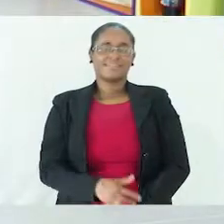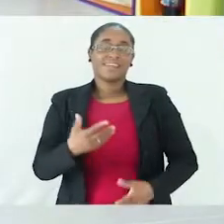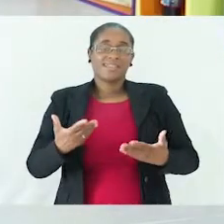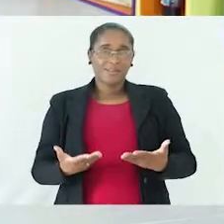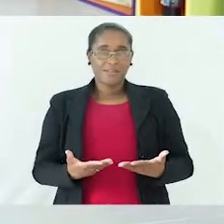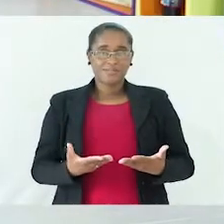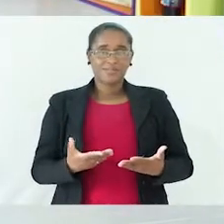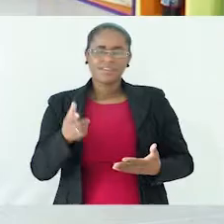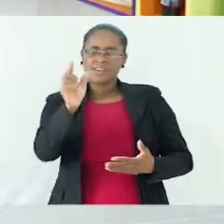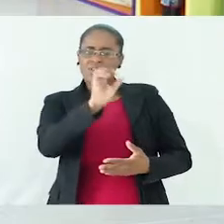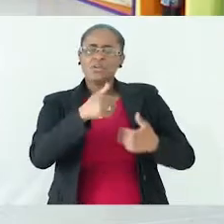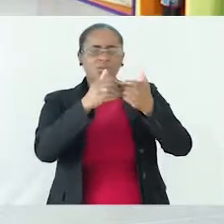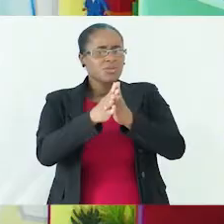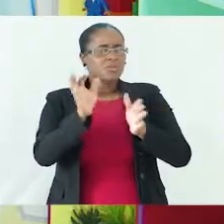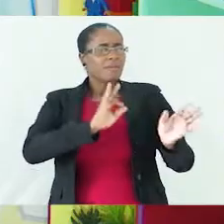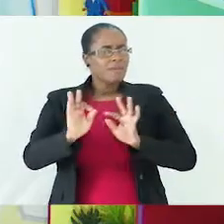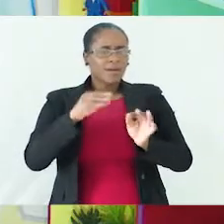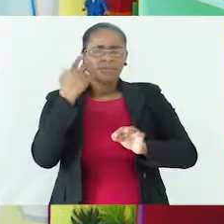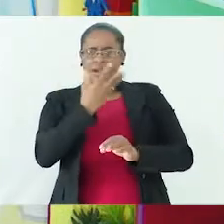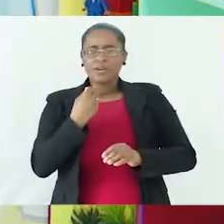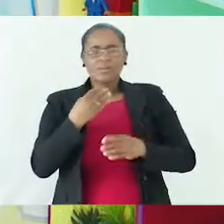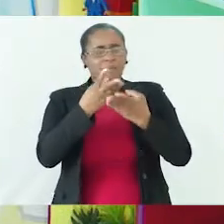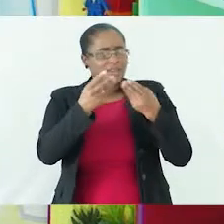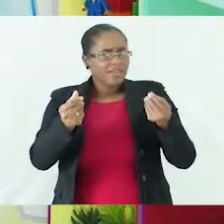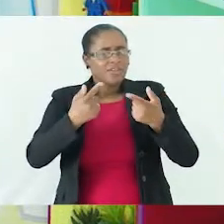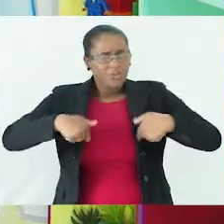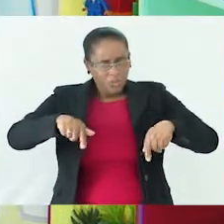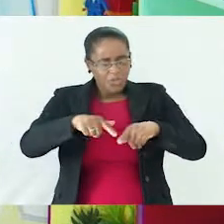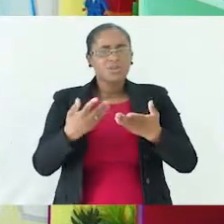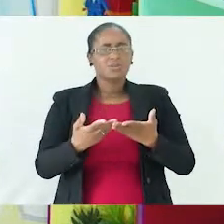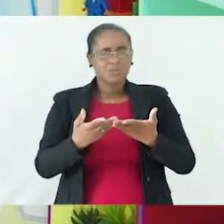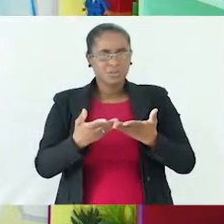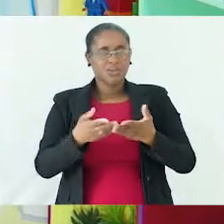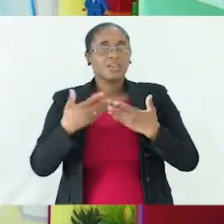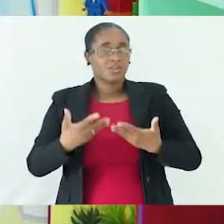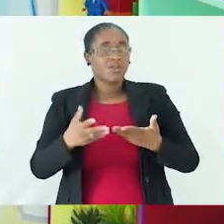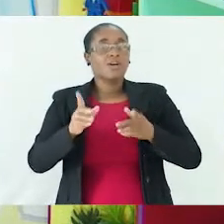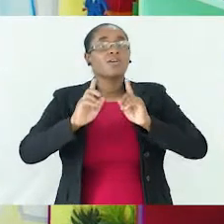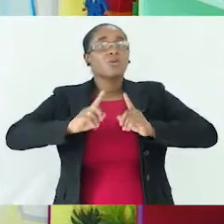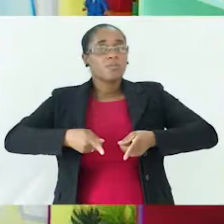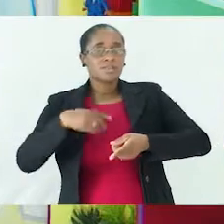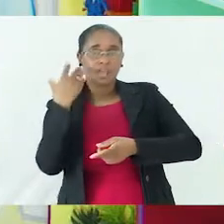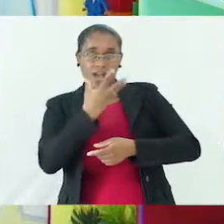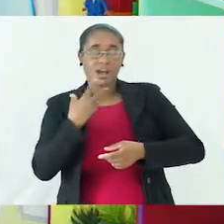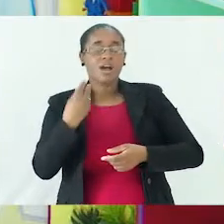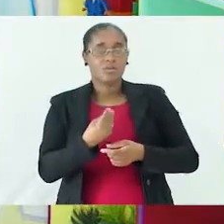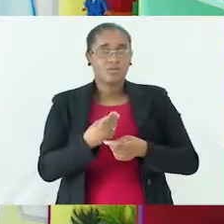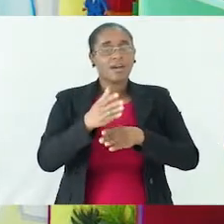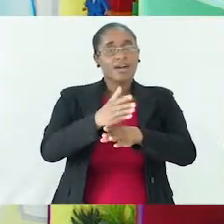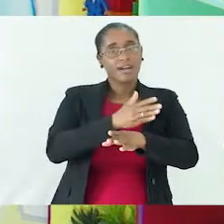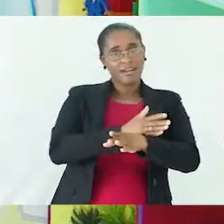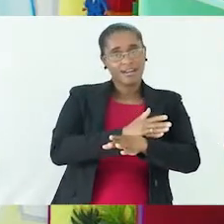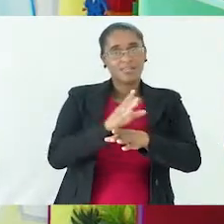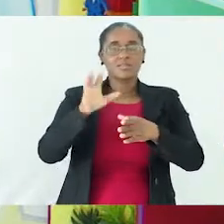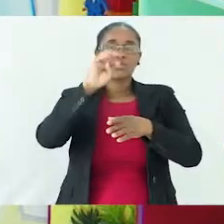Então, estão todos prontos para a aula? Os materiais reunidos? Então, vamos começar a nossa aula e antes,